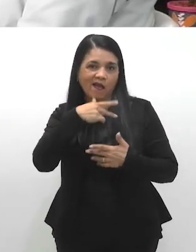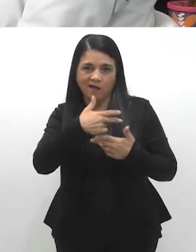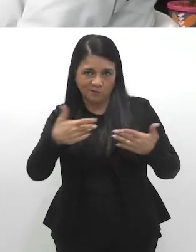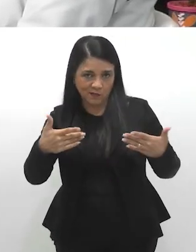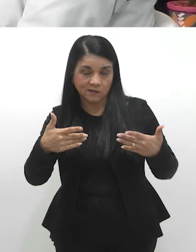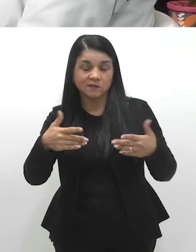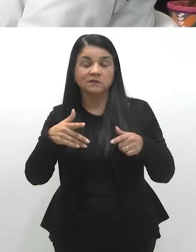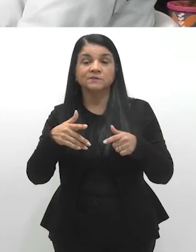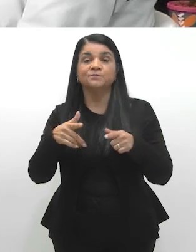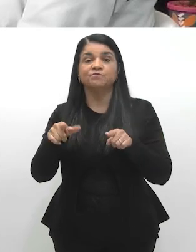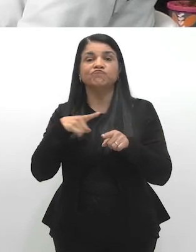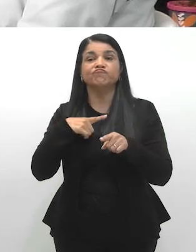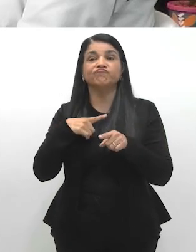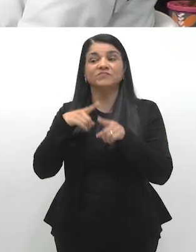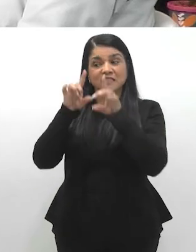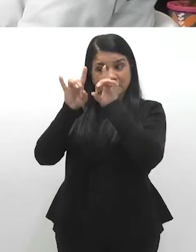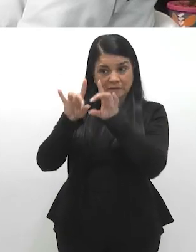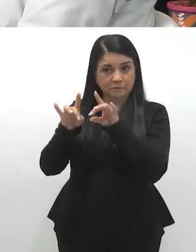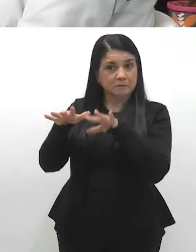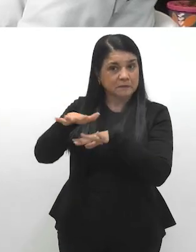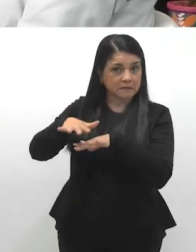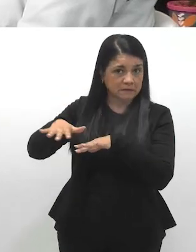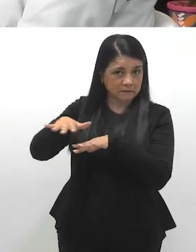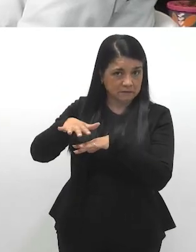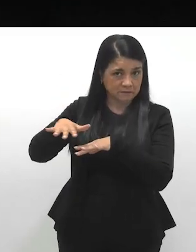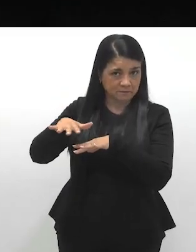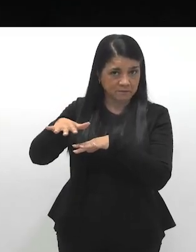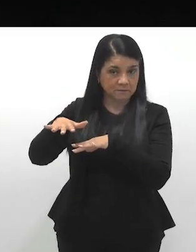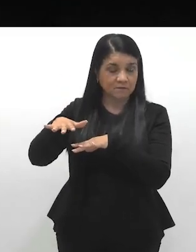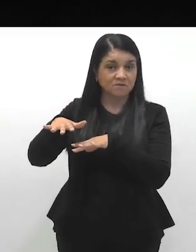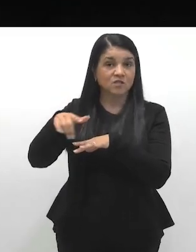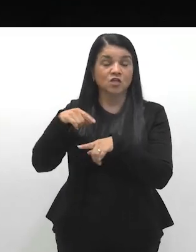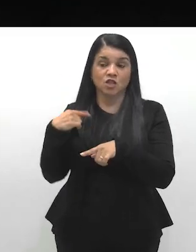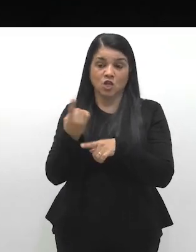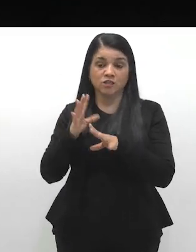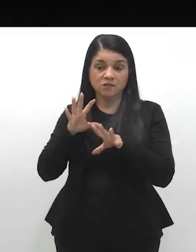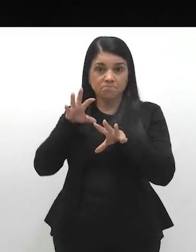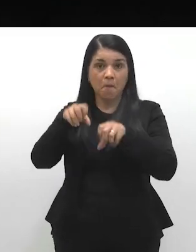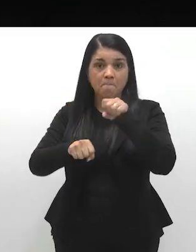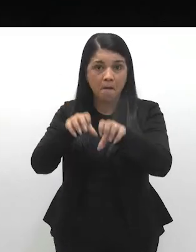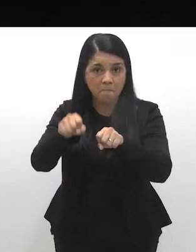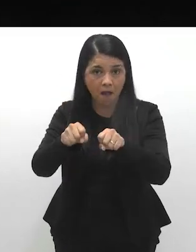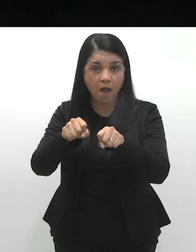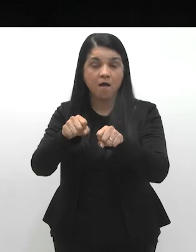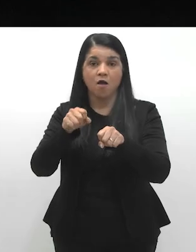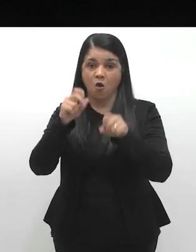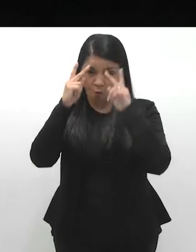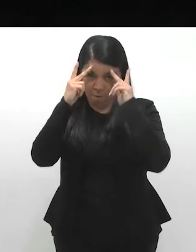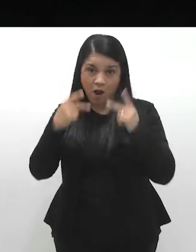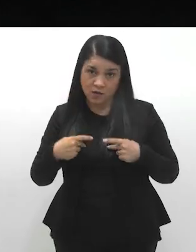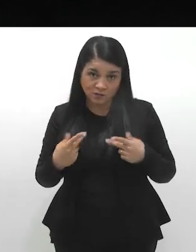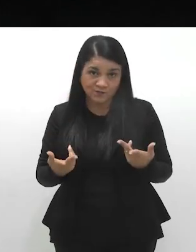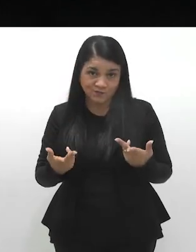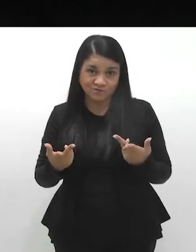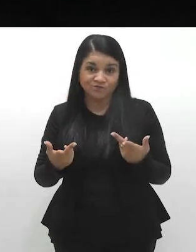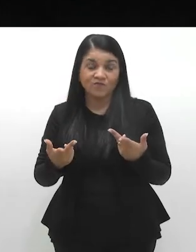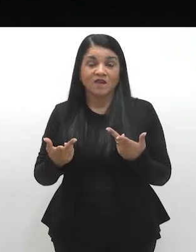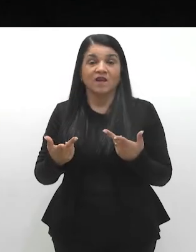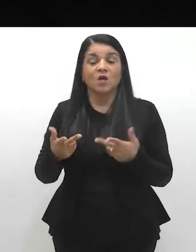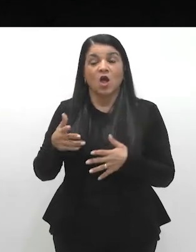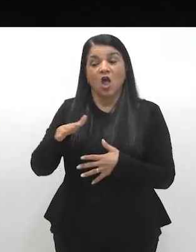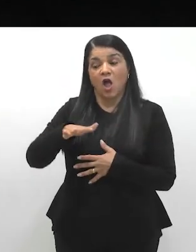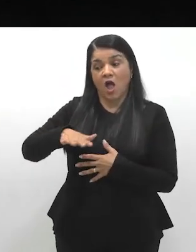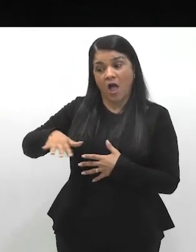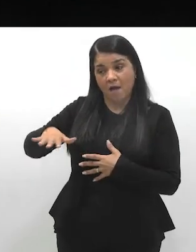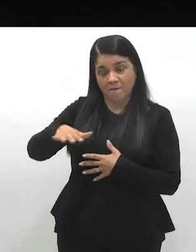são específicos daquela região, nós é que chegamos e ocupamos o espaço, então eles convivem ali. Claro